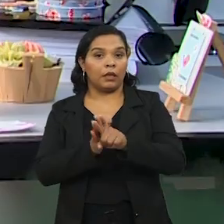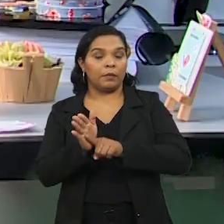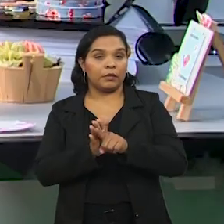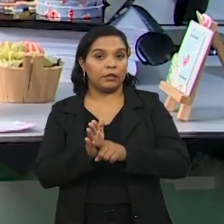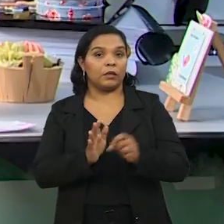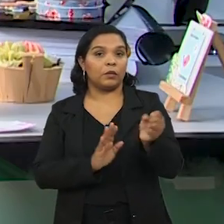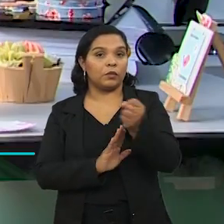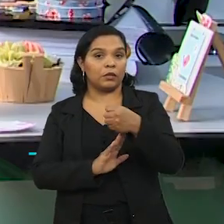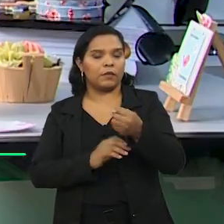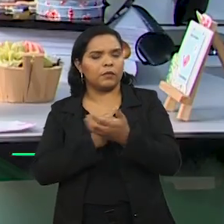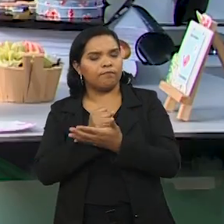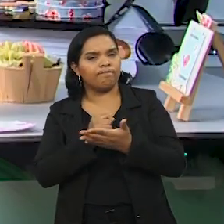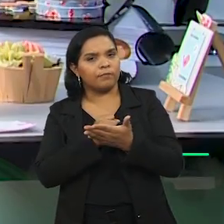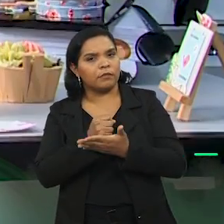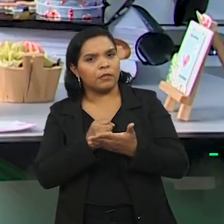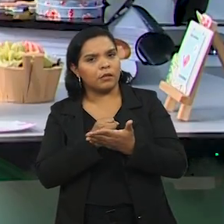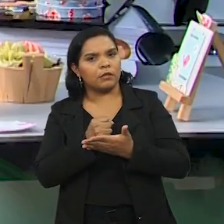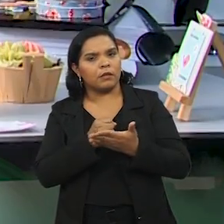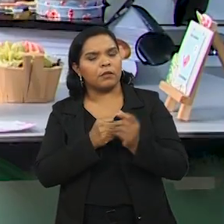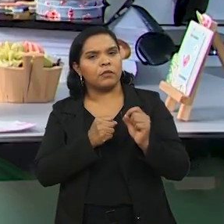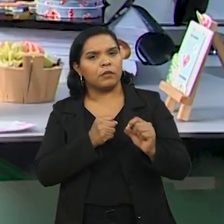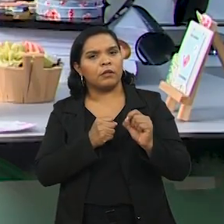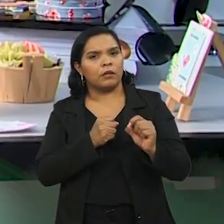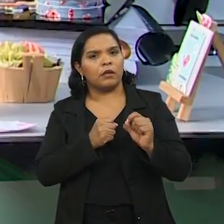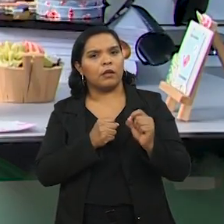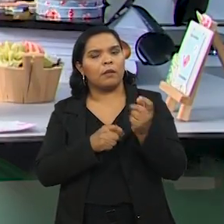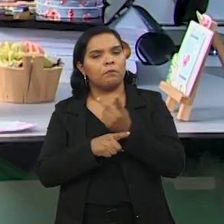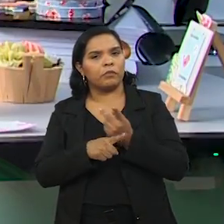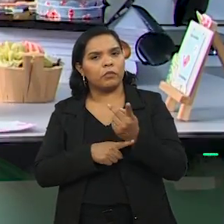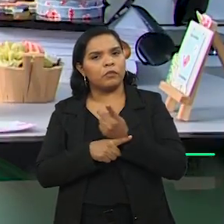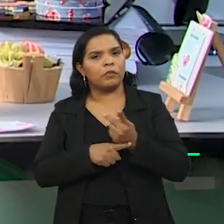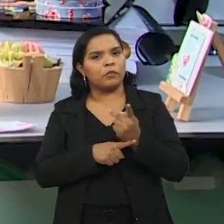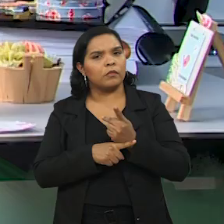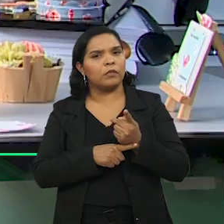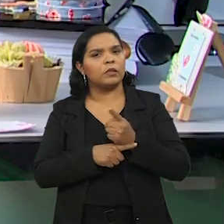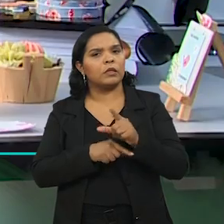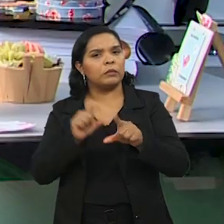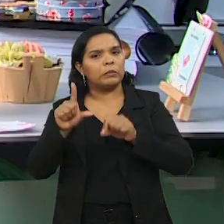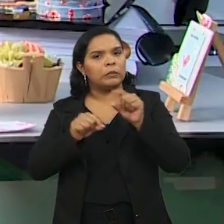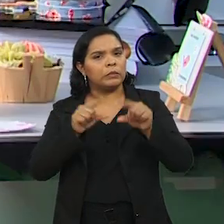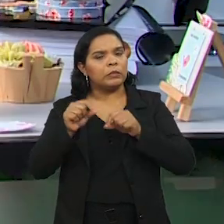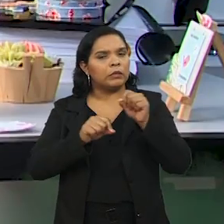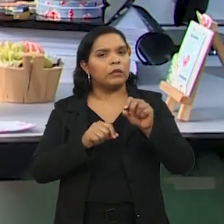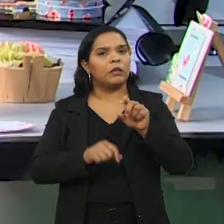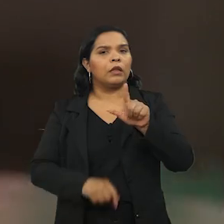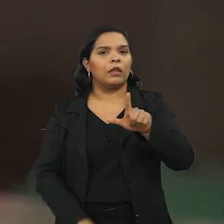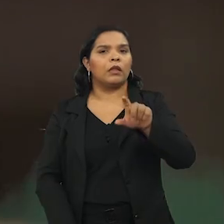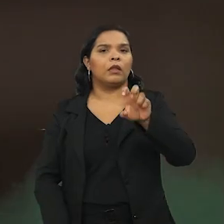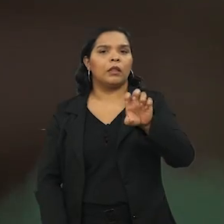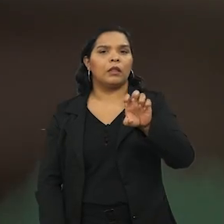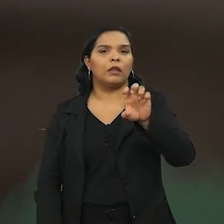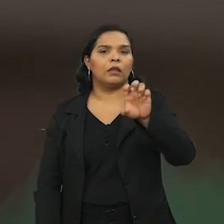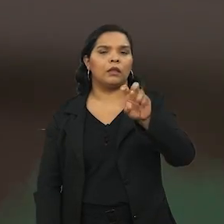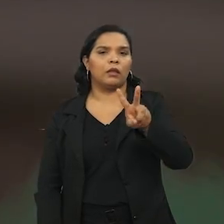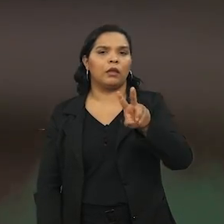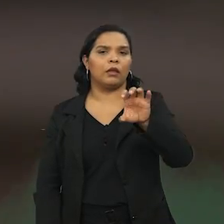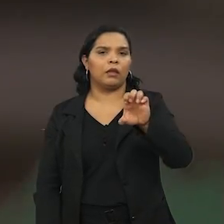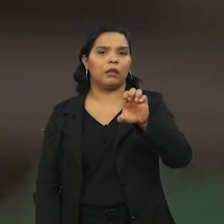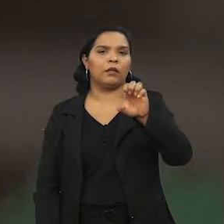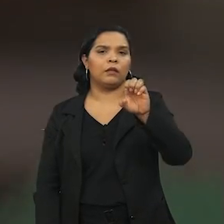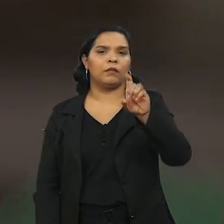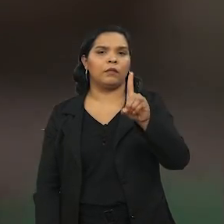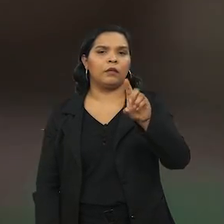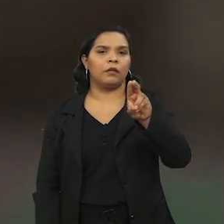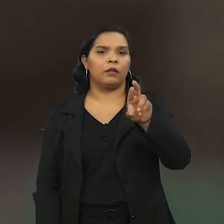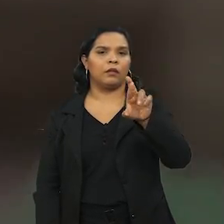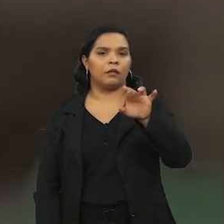A nossa pesquisa com cerveja, ela basicamente busca a seleção de leveduras que sejam boas produtoras de